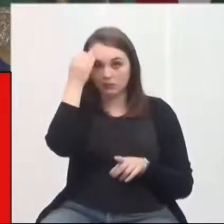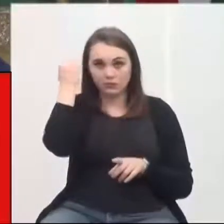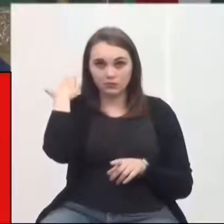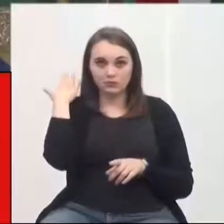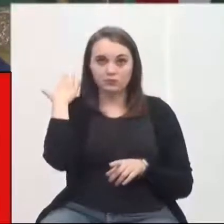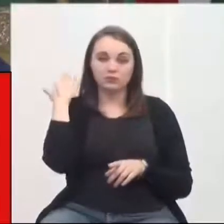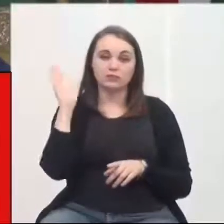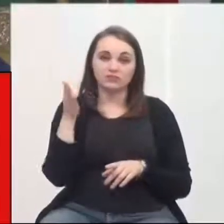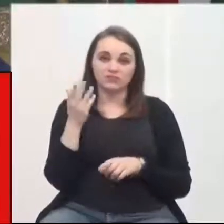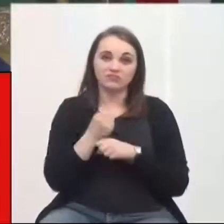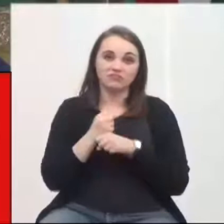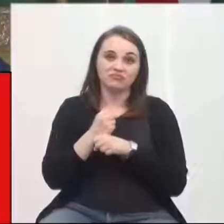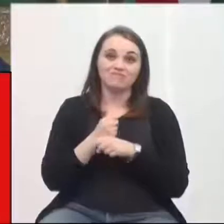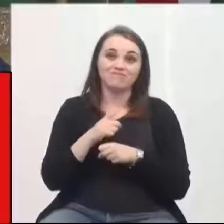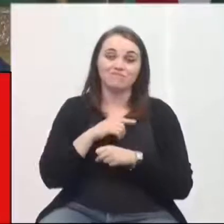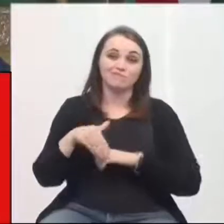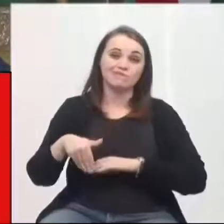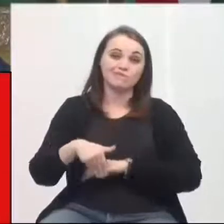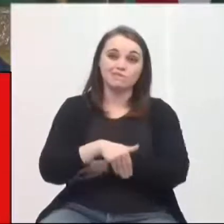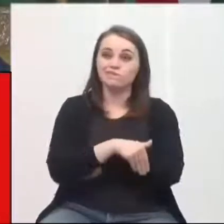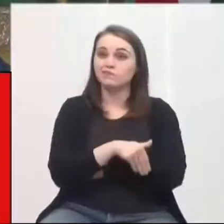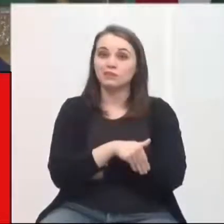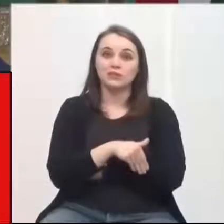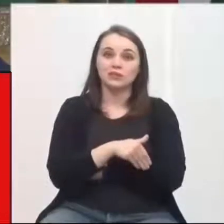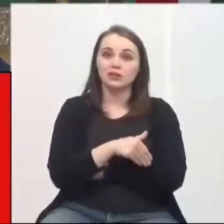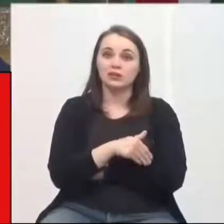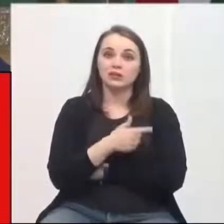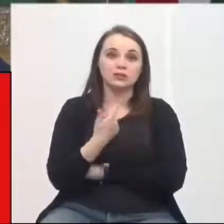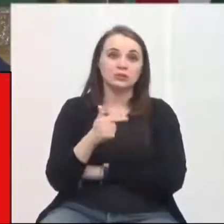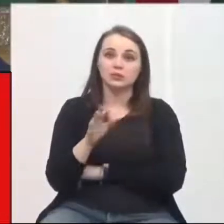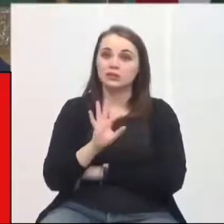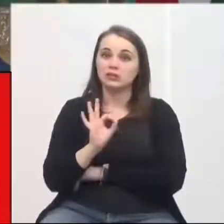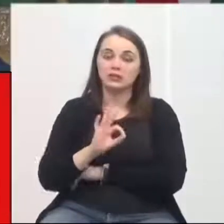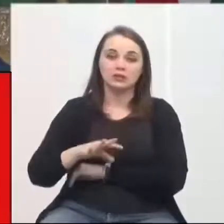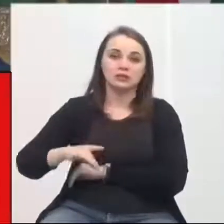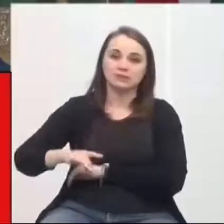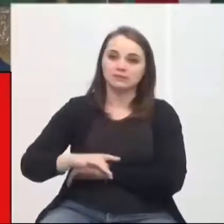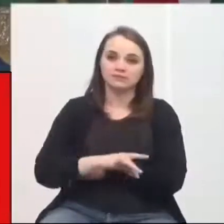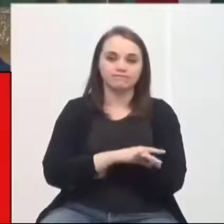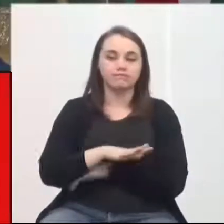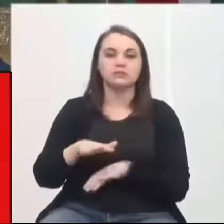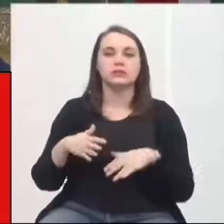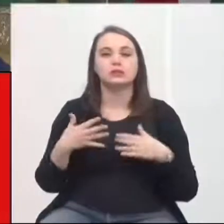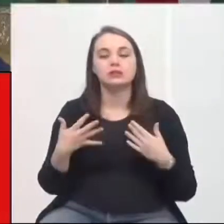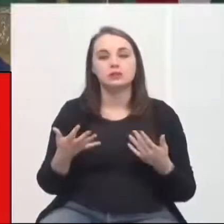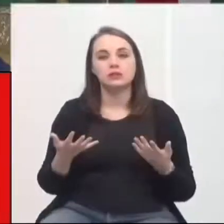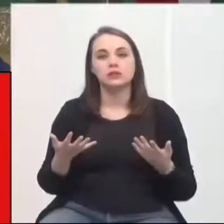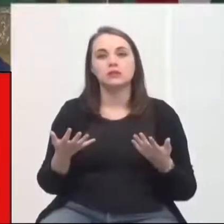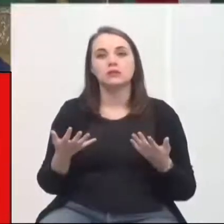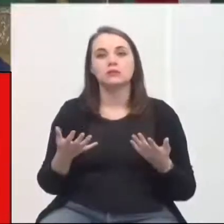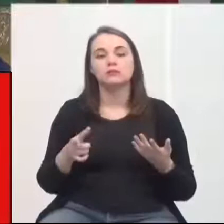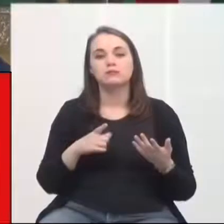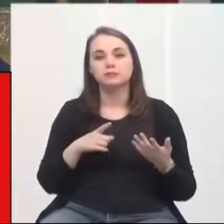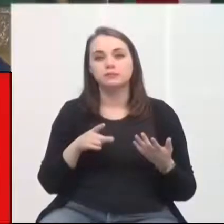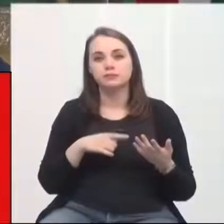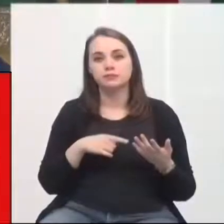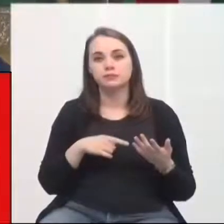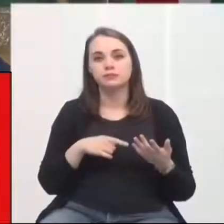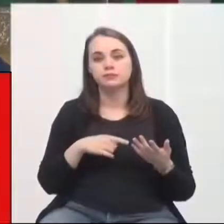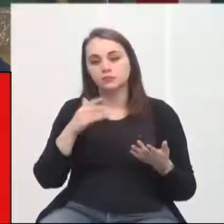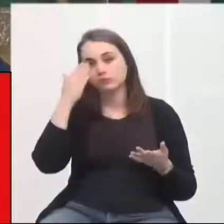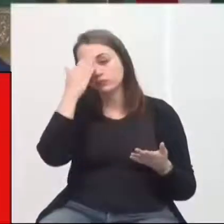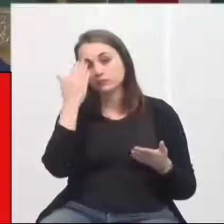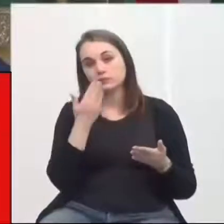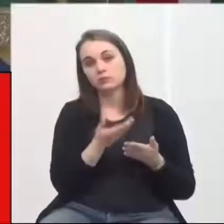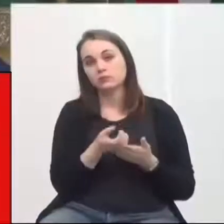anos, né, tem muitas ruas ainda a serem pavimentadas. Então, nós temos ali, acredito